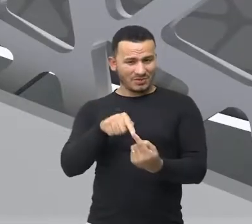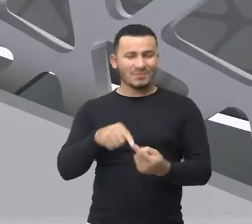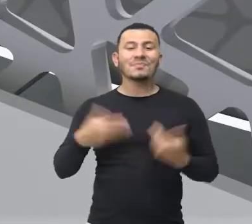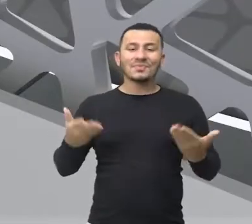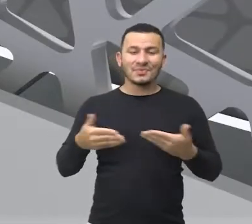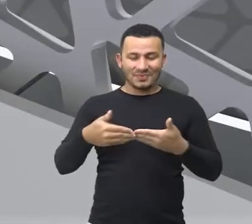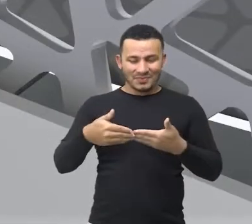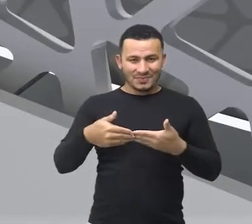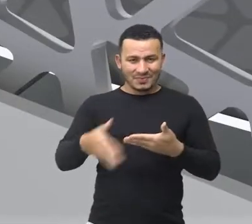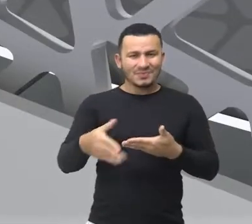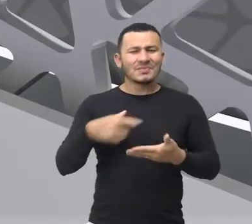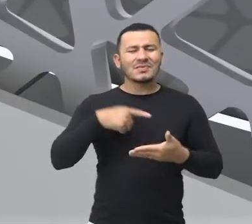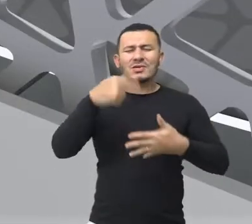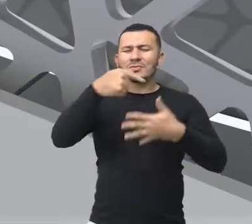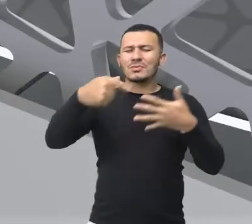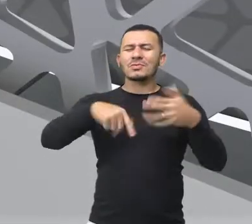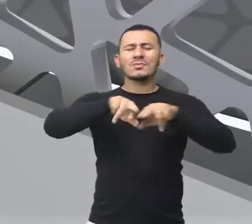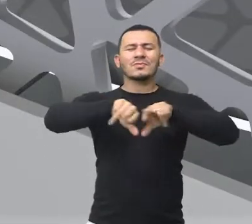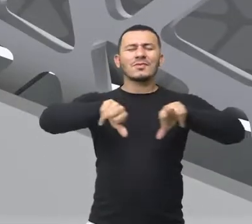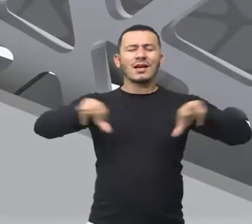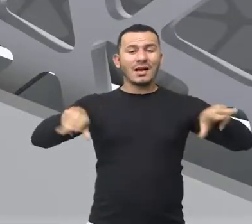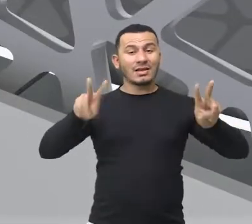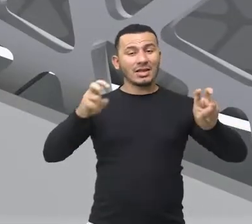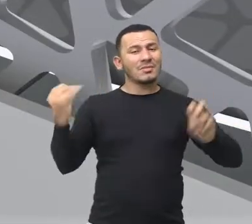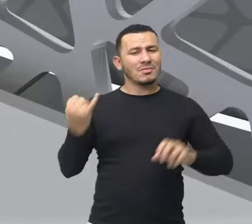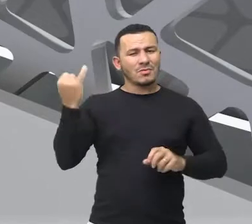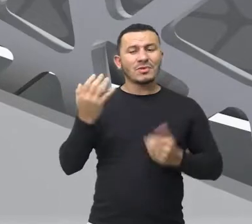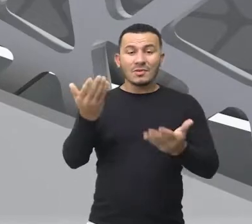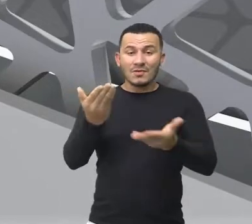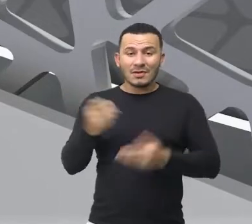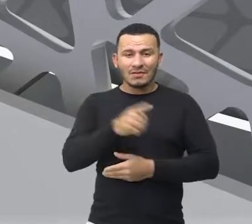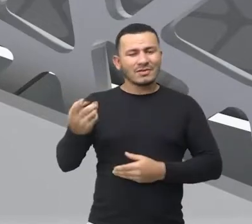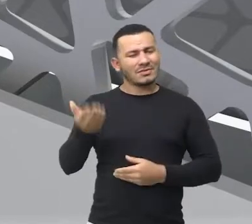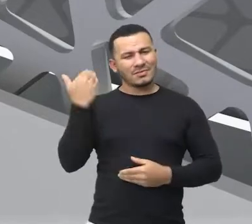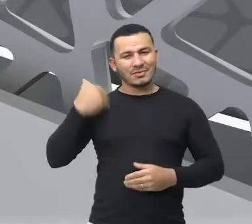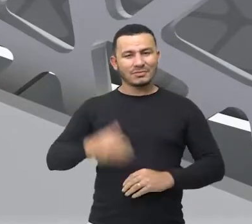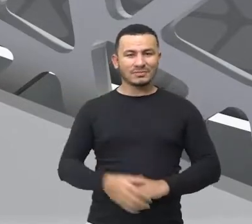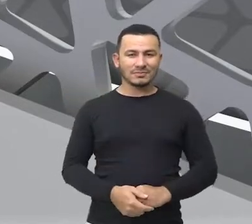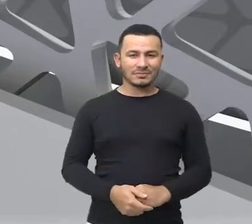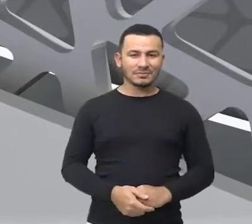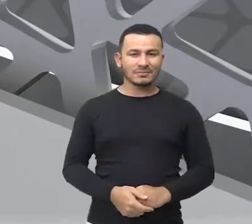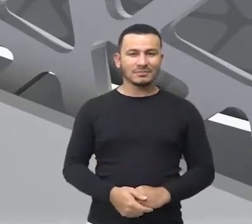a nossa aula está bem rica e convido vocês a participar. Venham comigo.